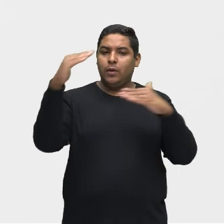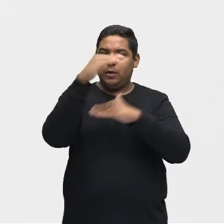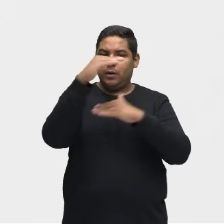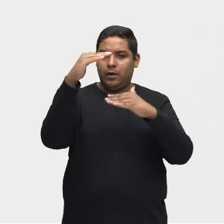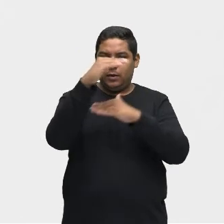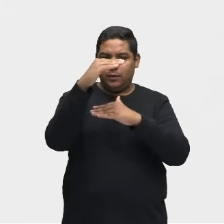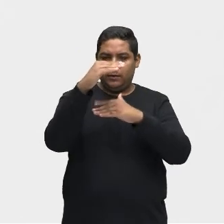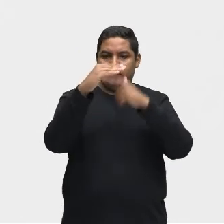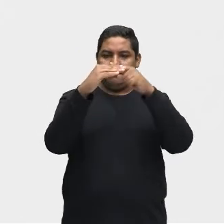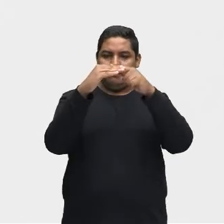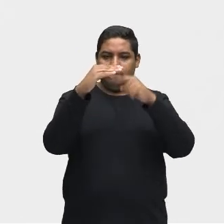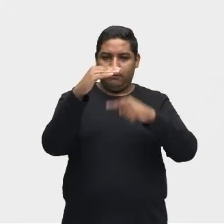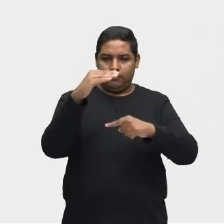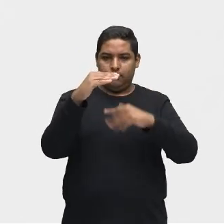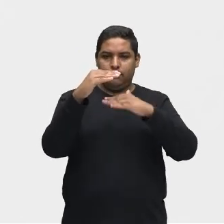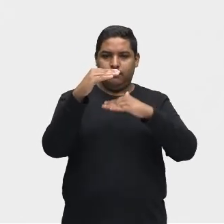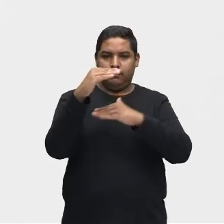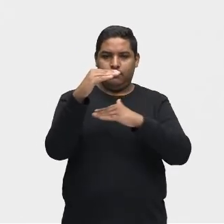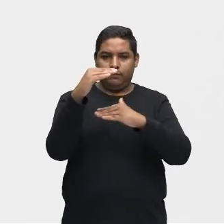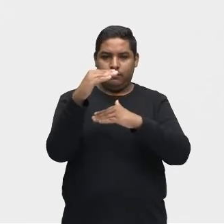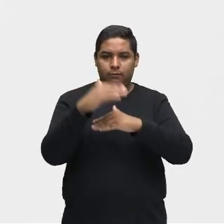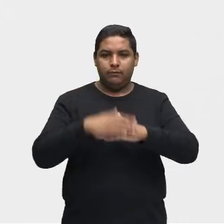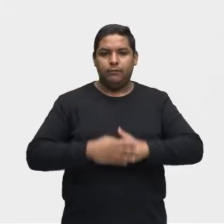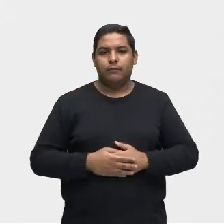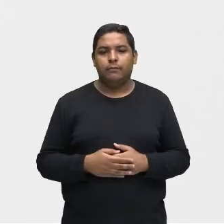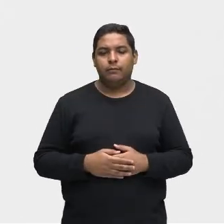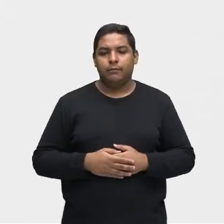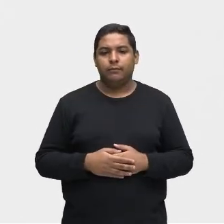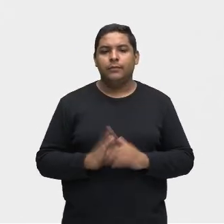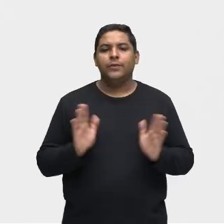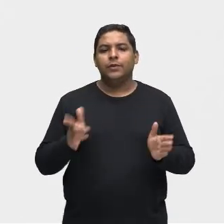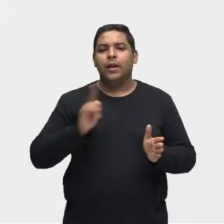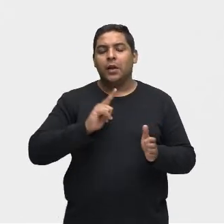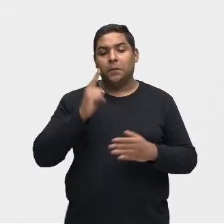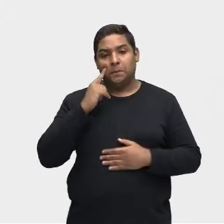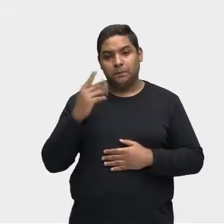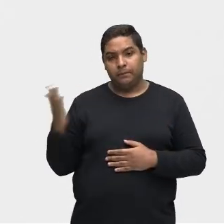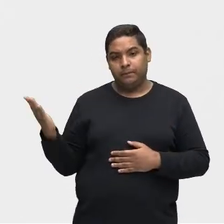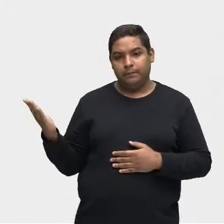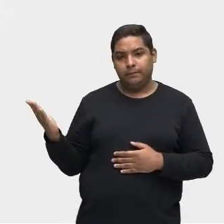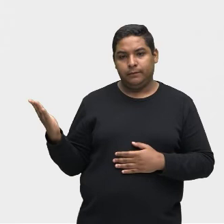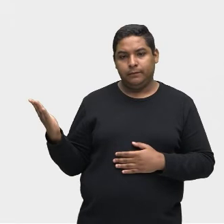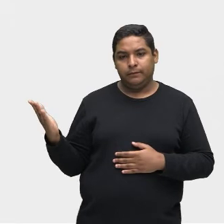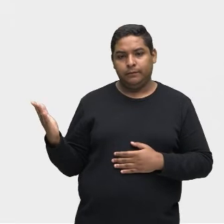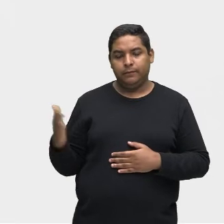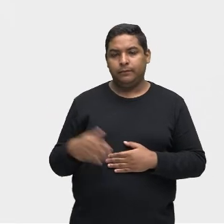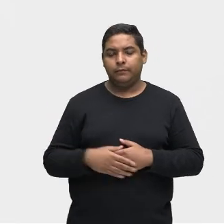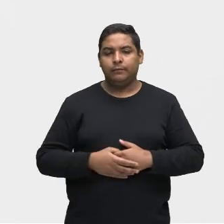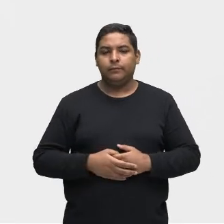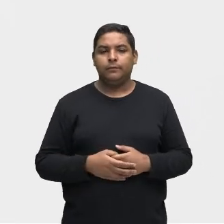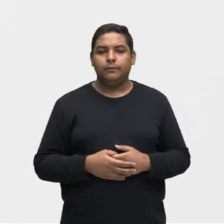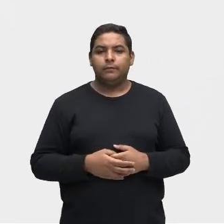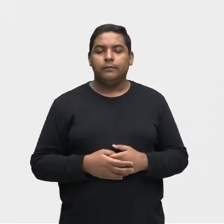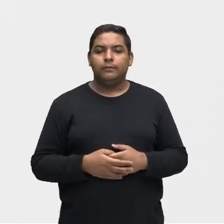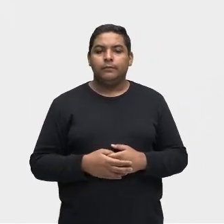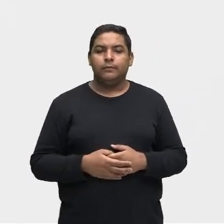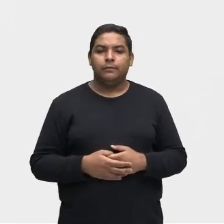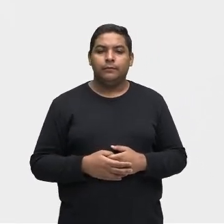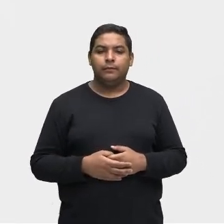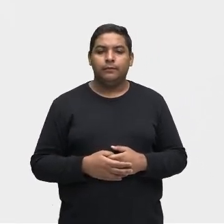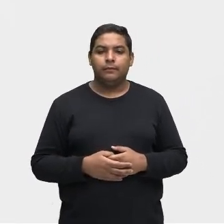aqui, olha lá. Ó, você identifica logo aonde é que está essa questão desses